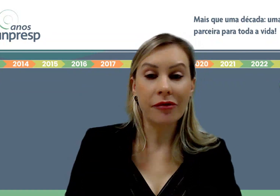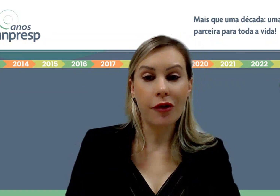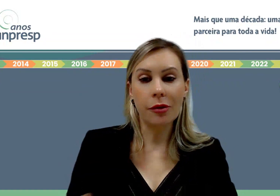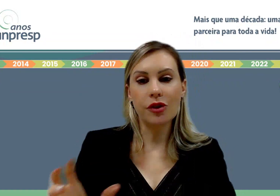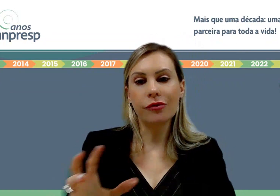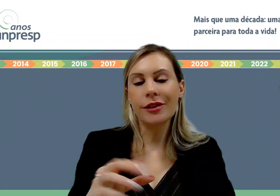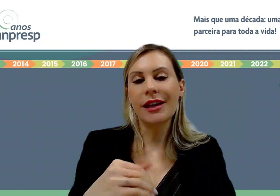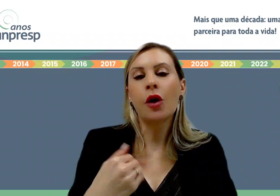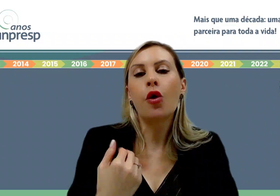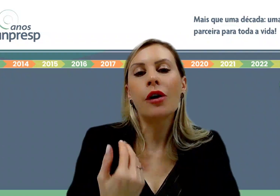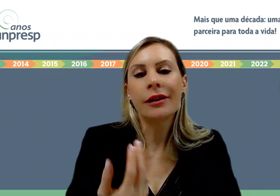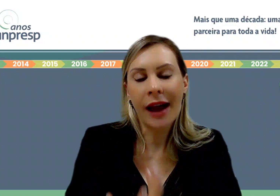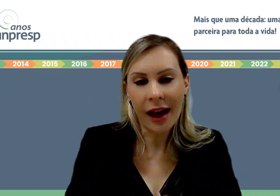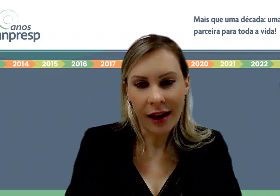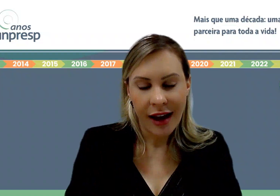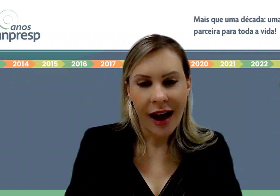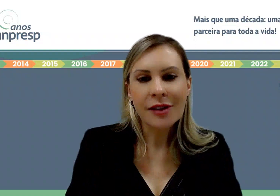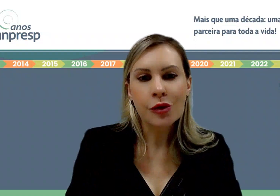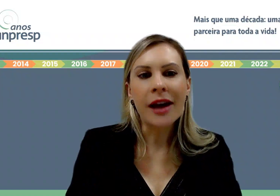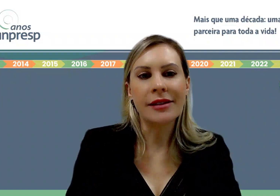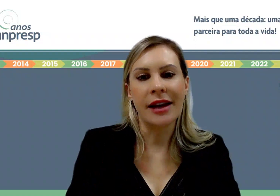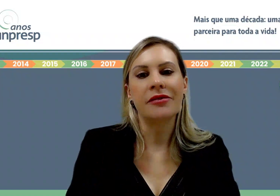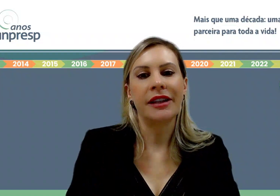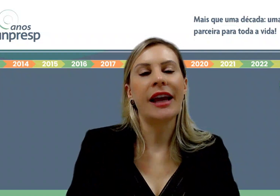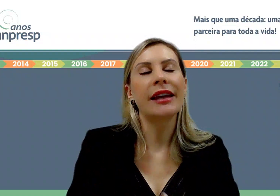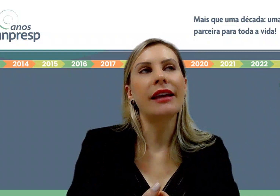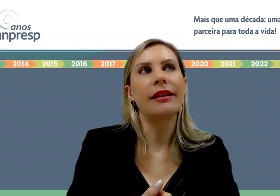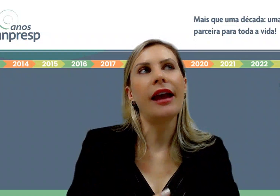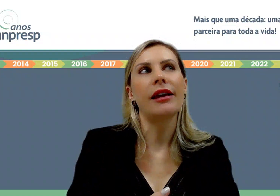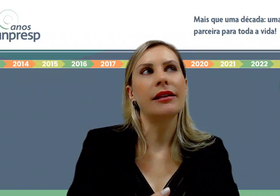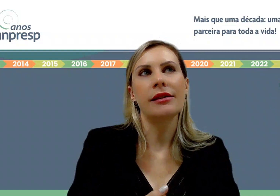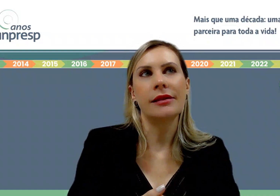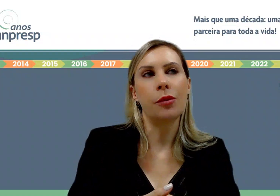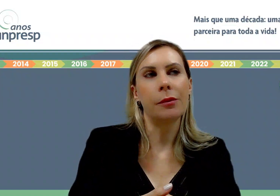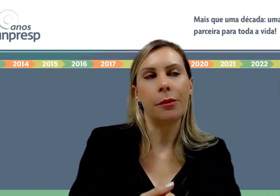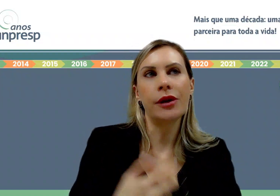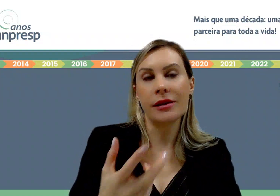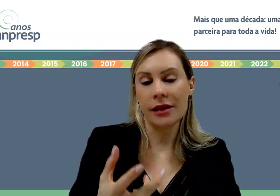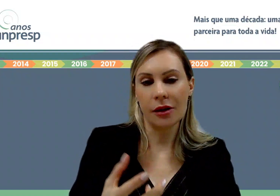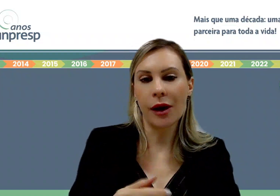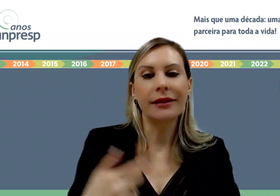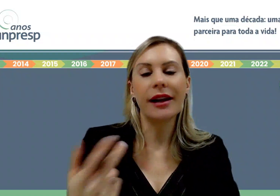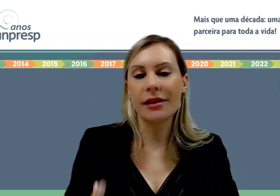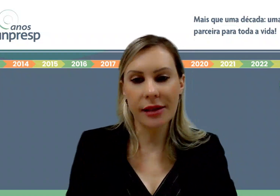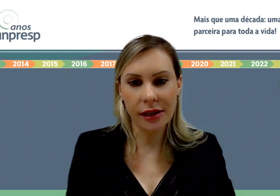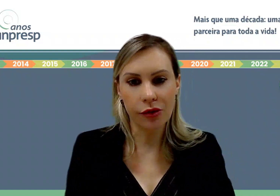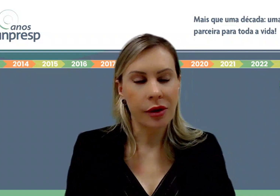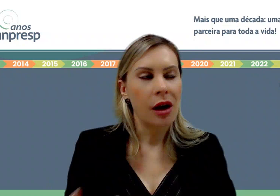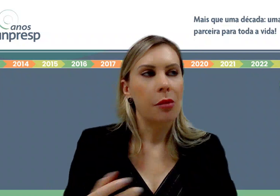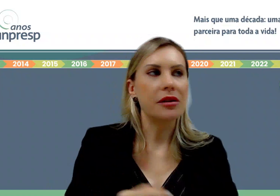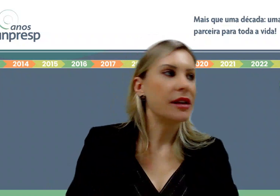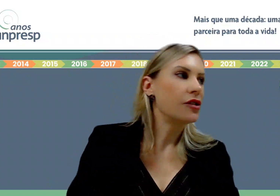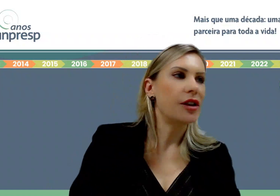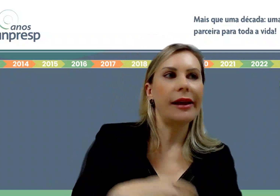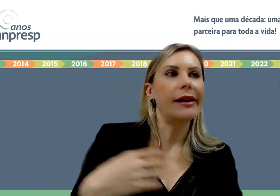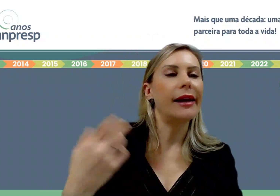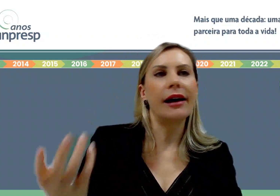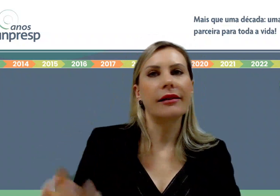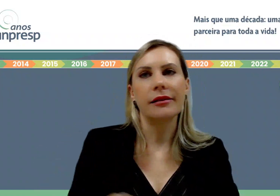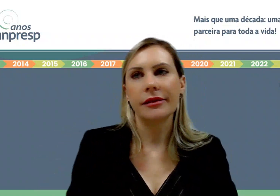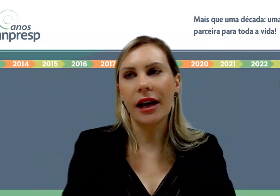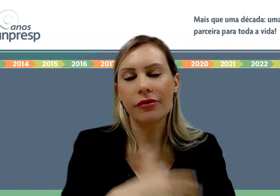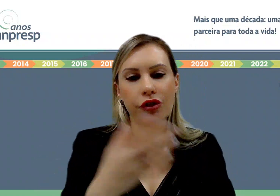retroativa, é uma forma de você engordar a sua reserva, né? Quem tem adesão, por exemplo, há 3 anos, pode ser que já